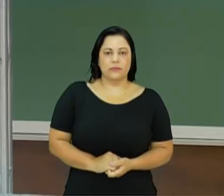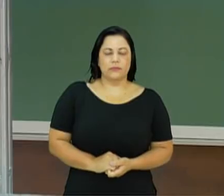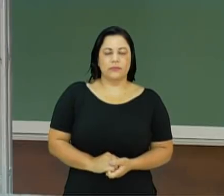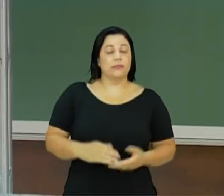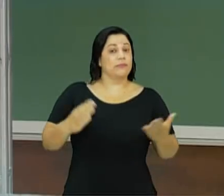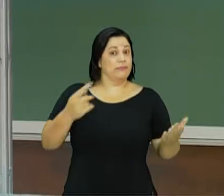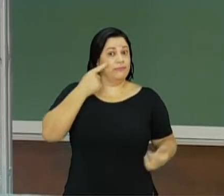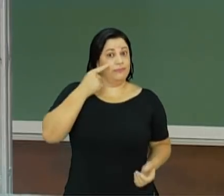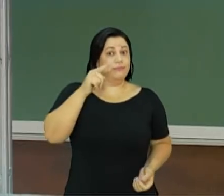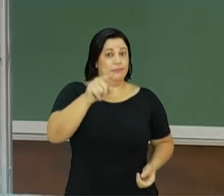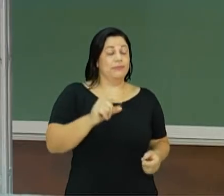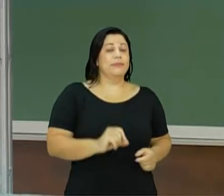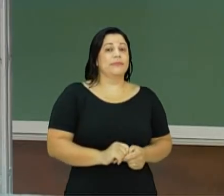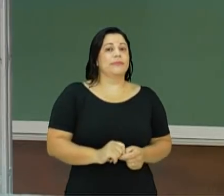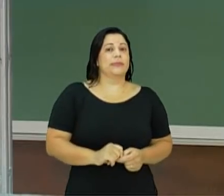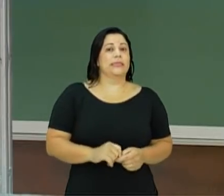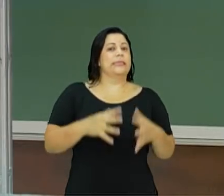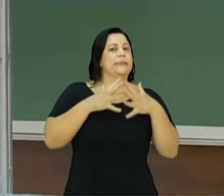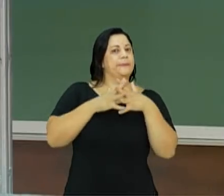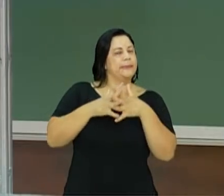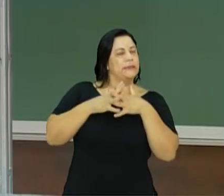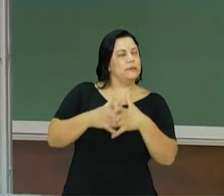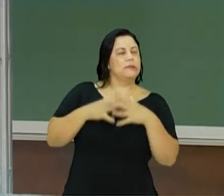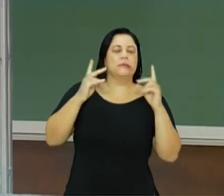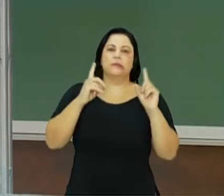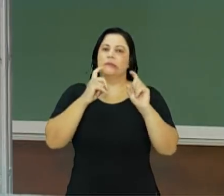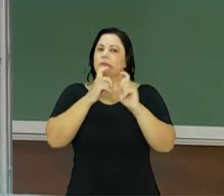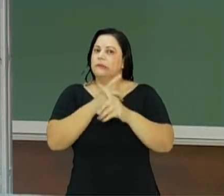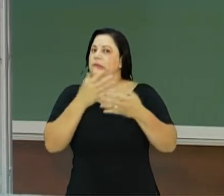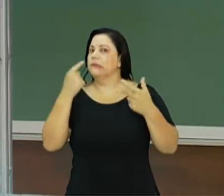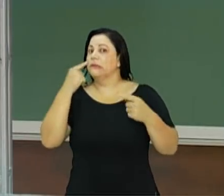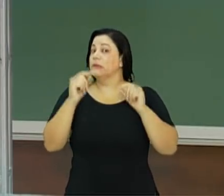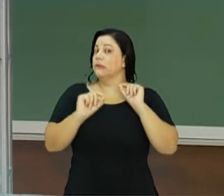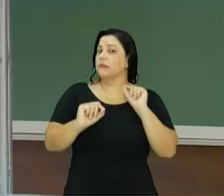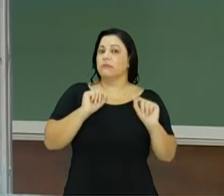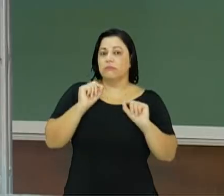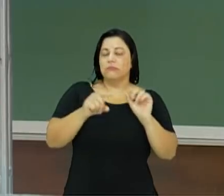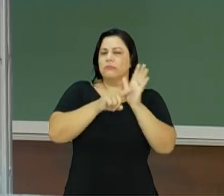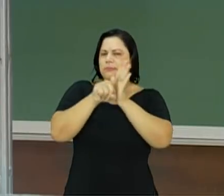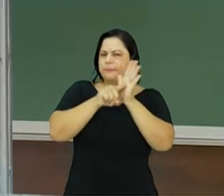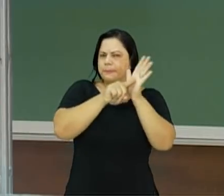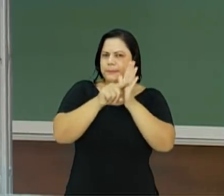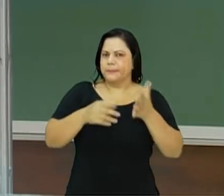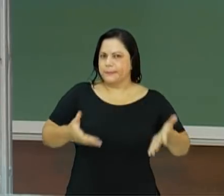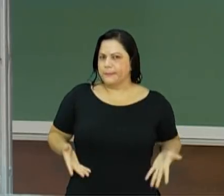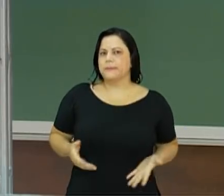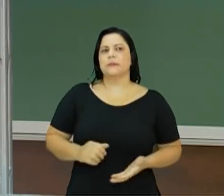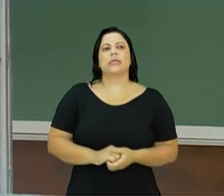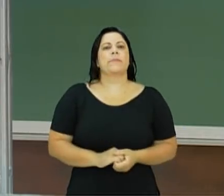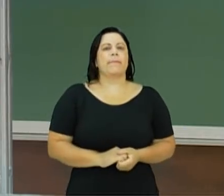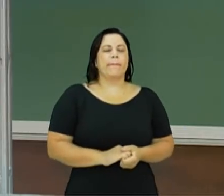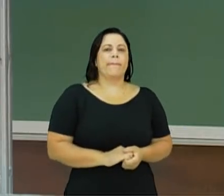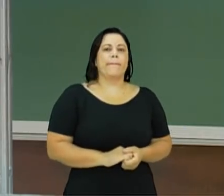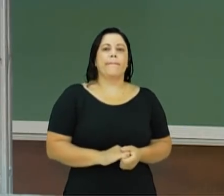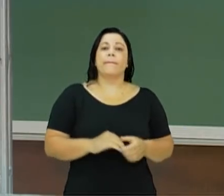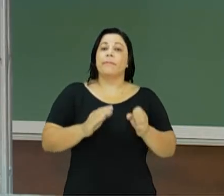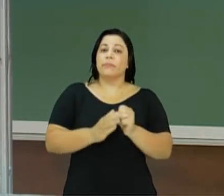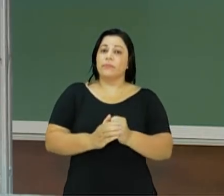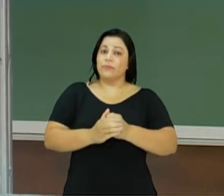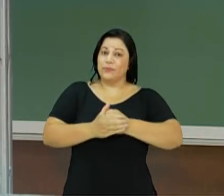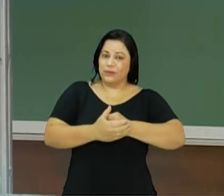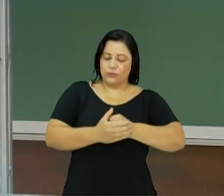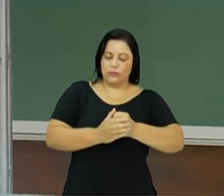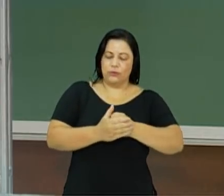Então vamos lá, gente. Essa é um pouquinho mais complexa, muitas vezes talvez tenha precisado pesquisar alguma coisa ali. A cartilagem, né,